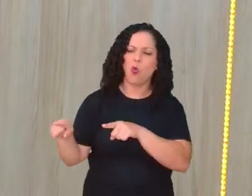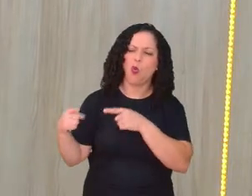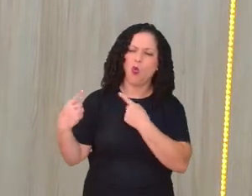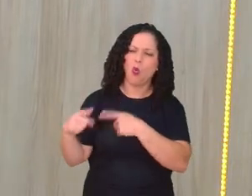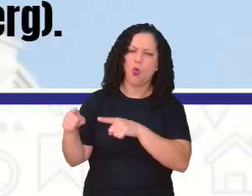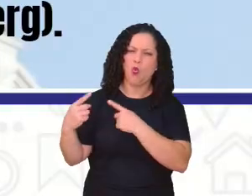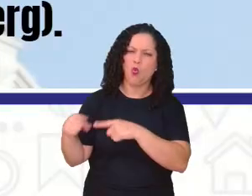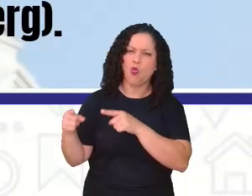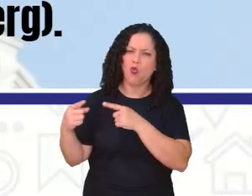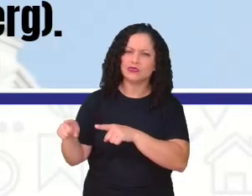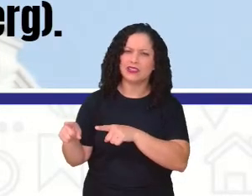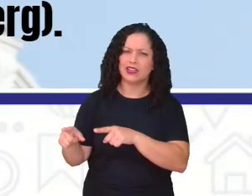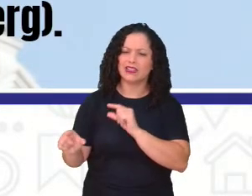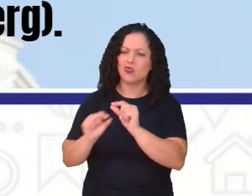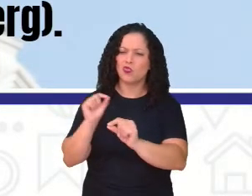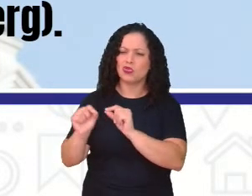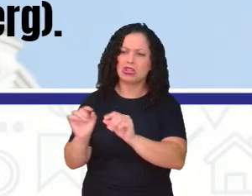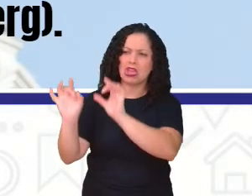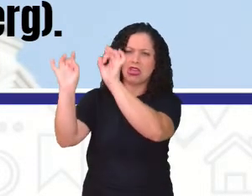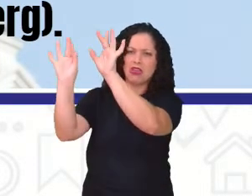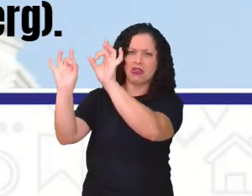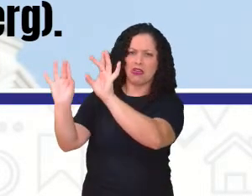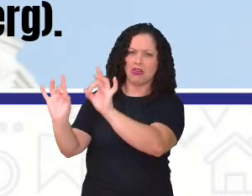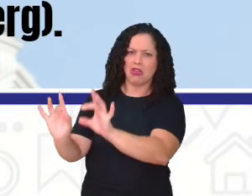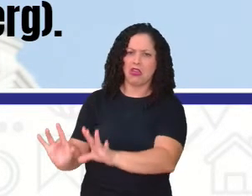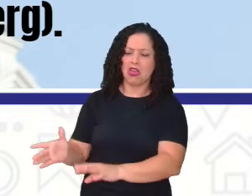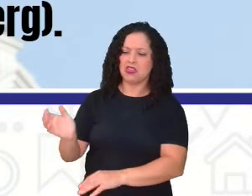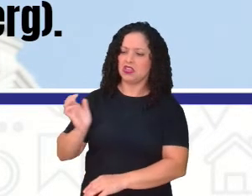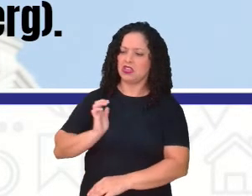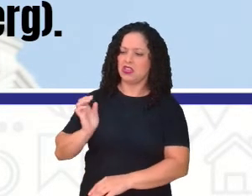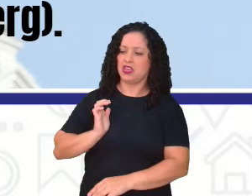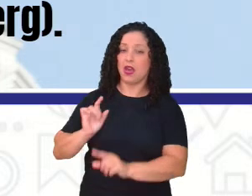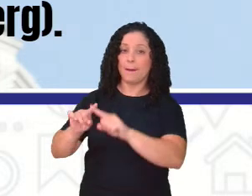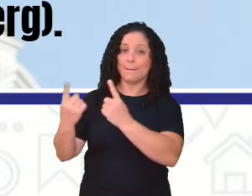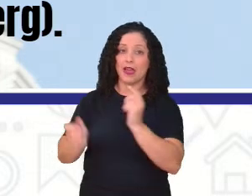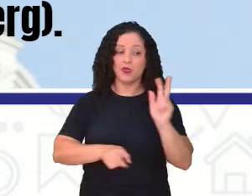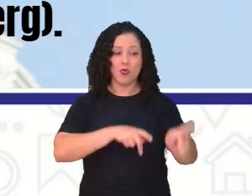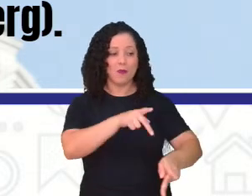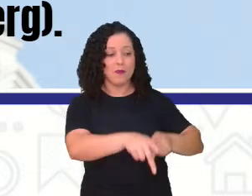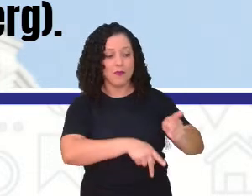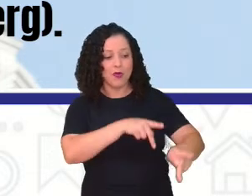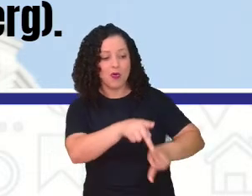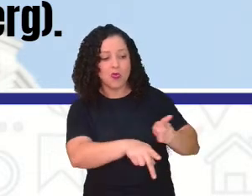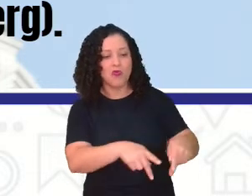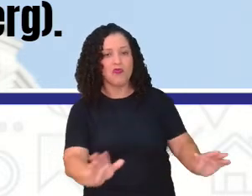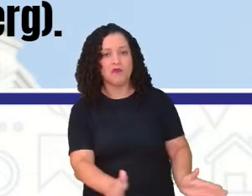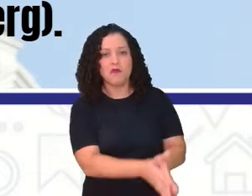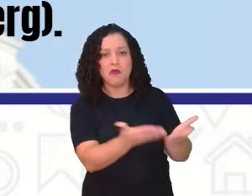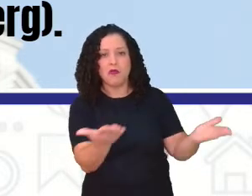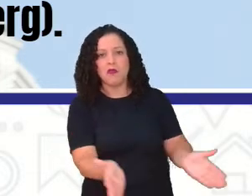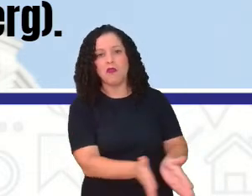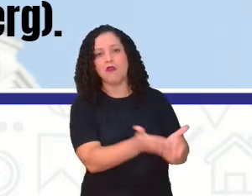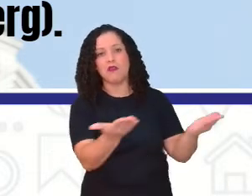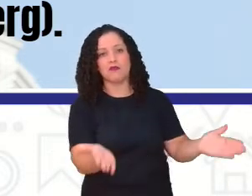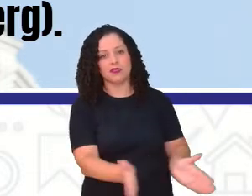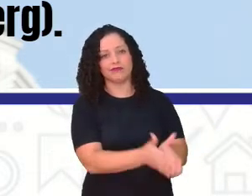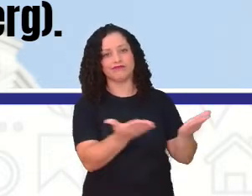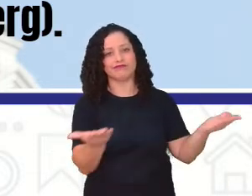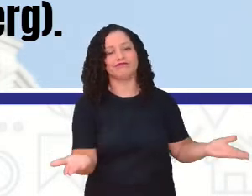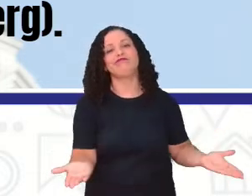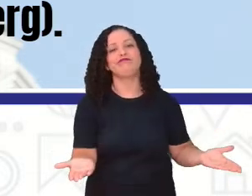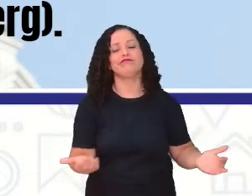né, questão do luxo, né, enquanto a população vivia ali numa situação não tão legal, né, situação de pobreza,